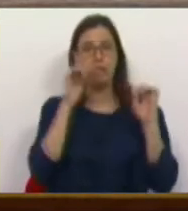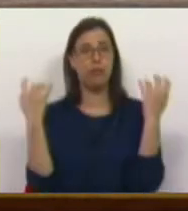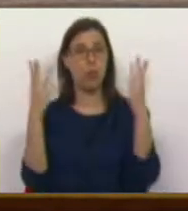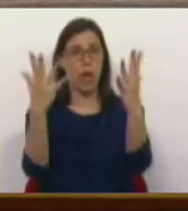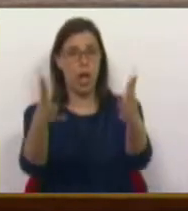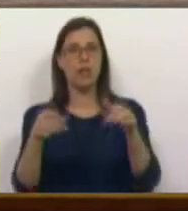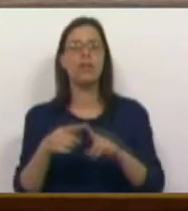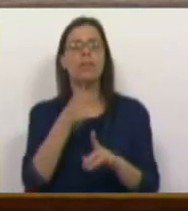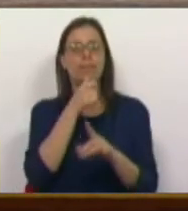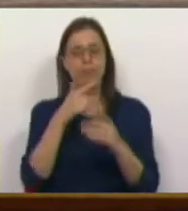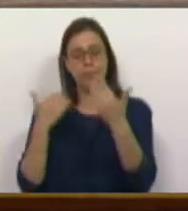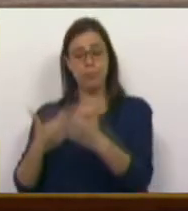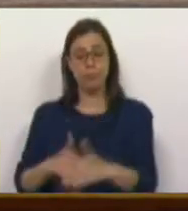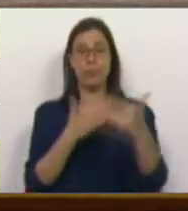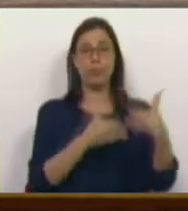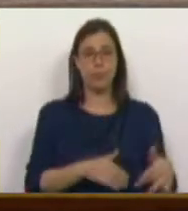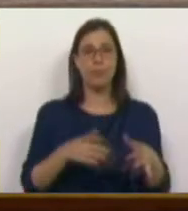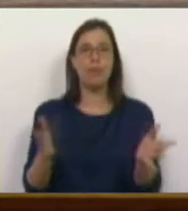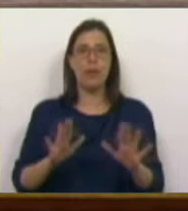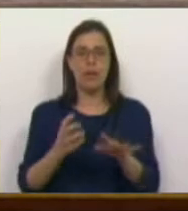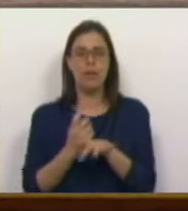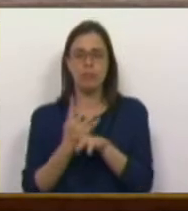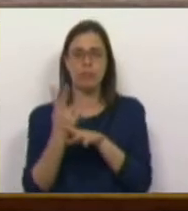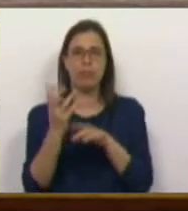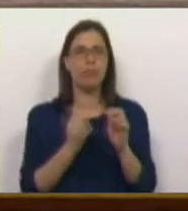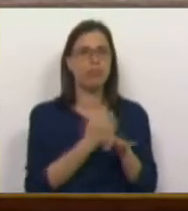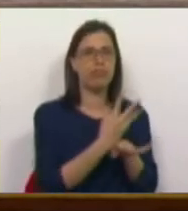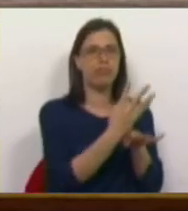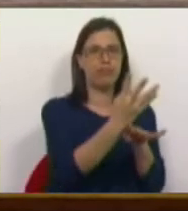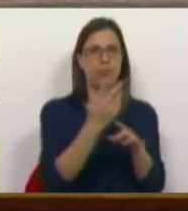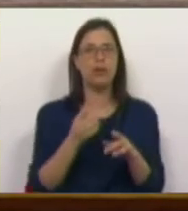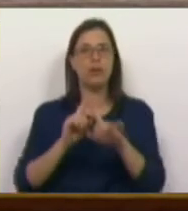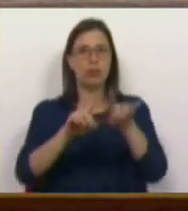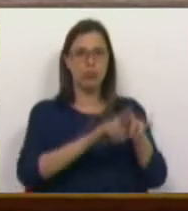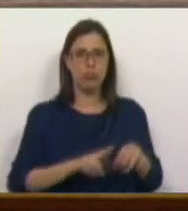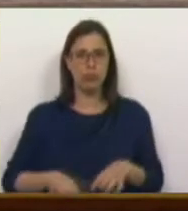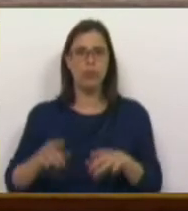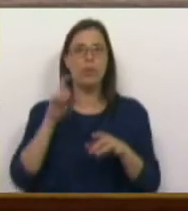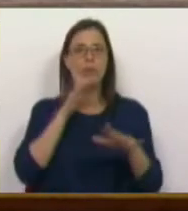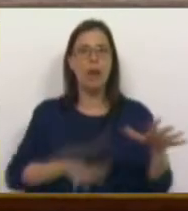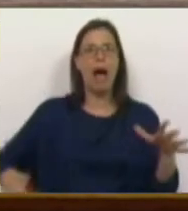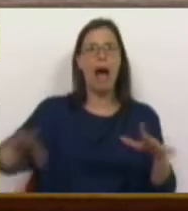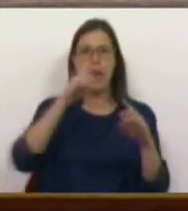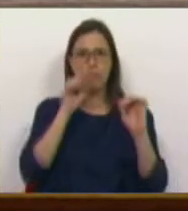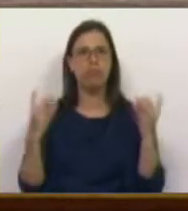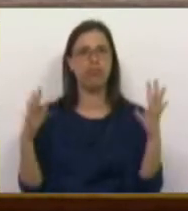florestais e estabelecem-se limites ao crescimento da vegetação arbustiva e herbácea no sobrecoberto